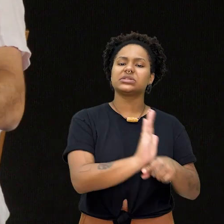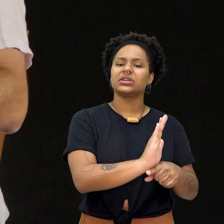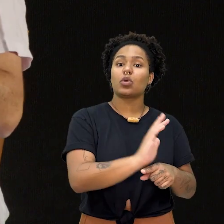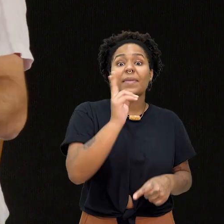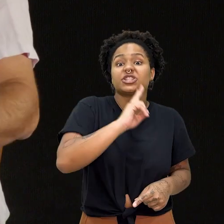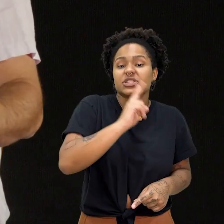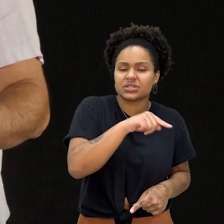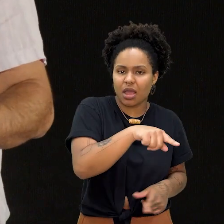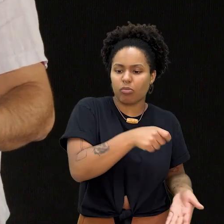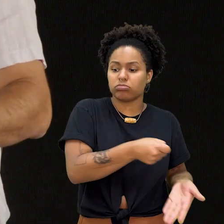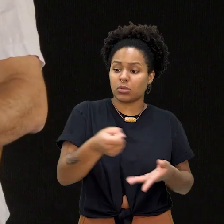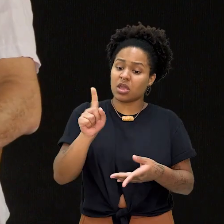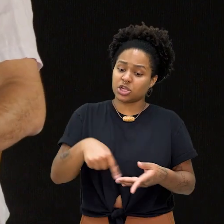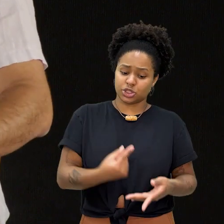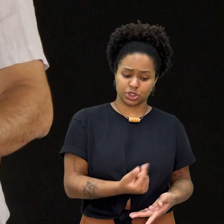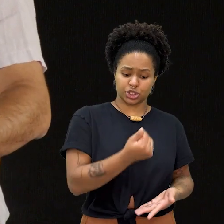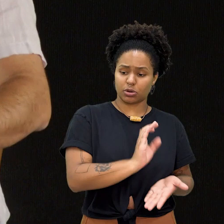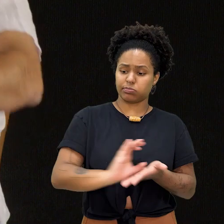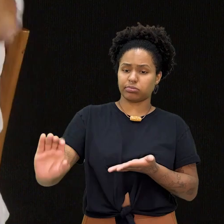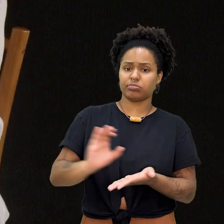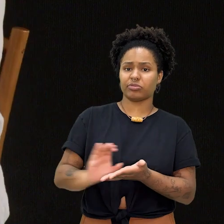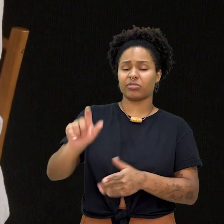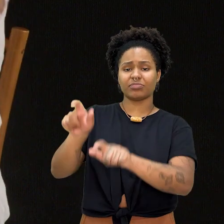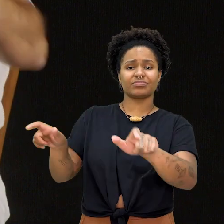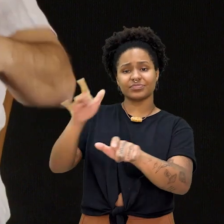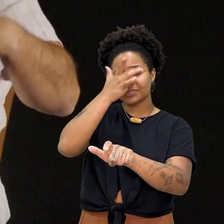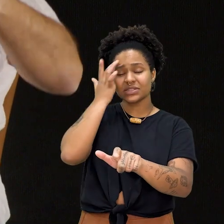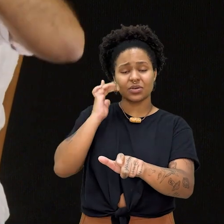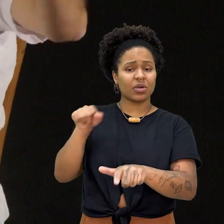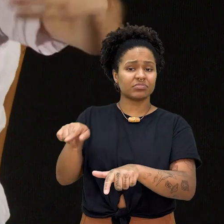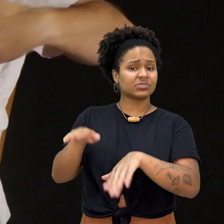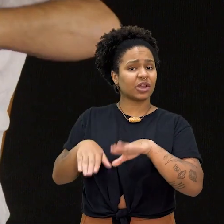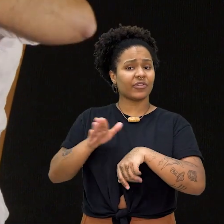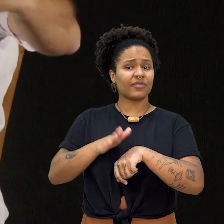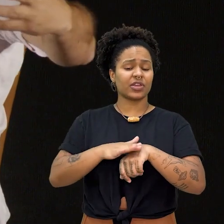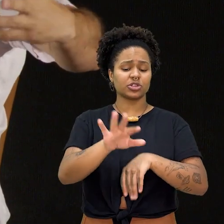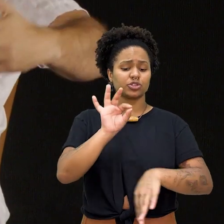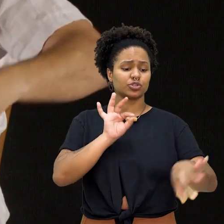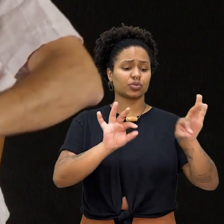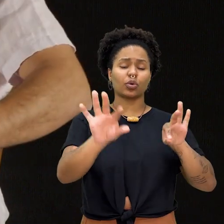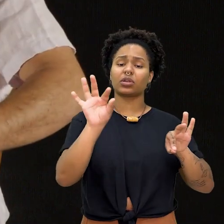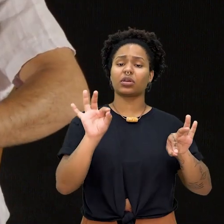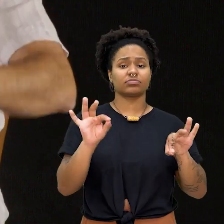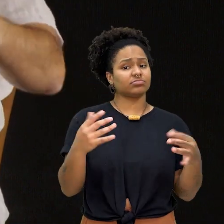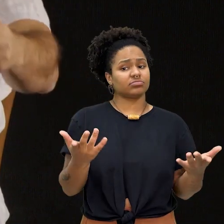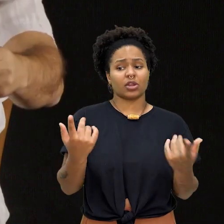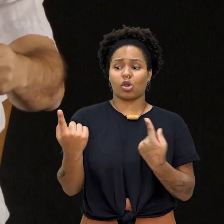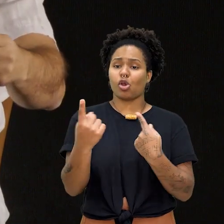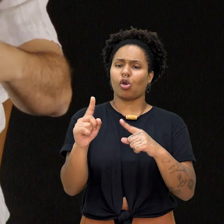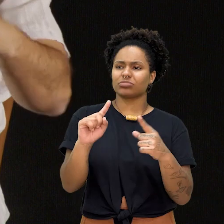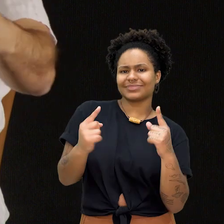que foi algo que colocou dinheiro, muitas vezes, na mão de pessoas que talvez tenham feito escolhas que